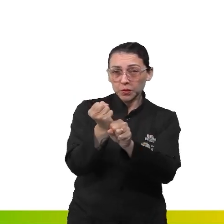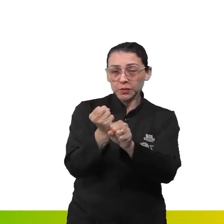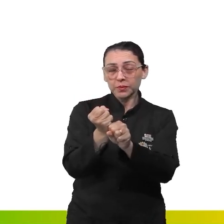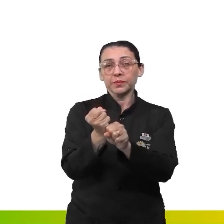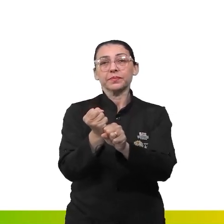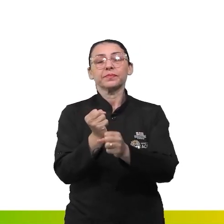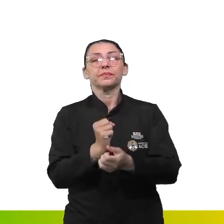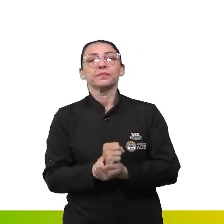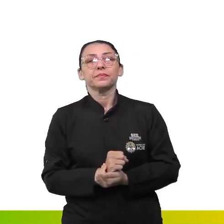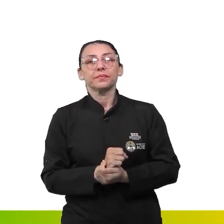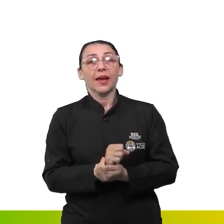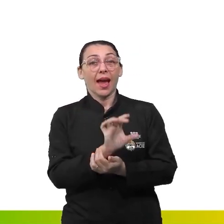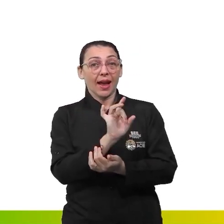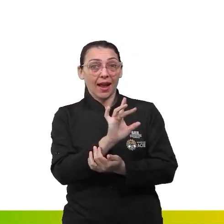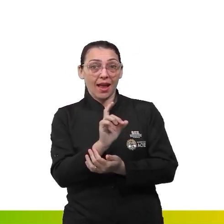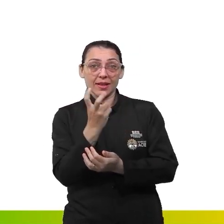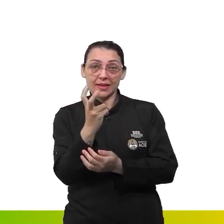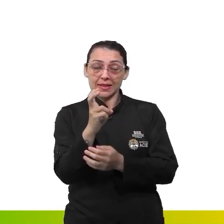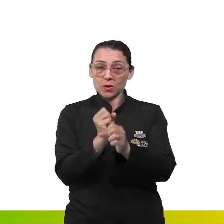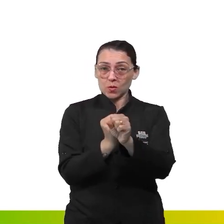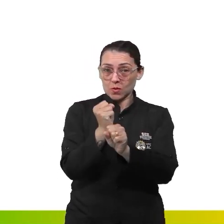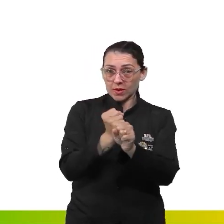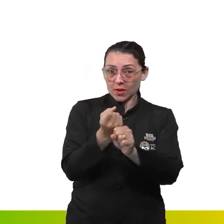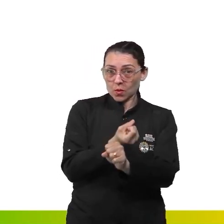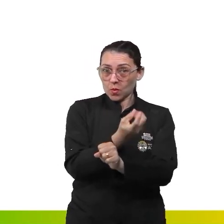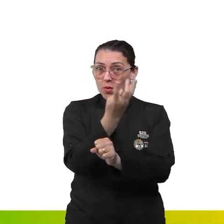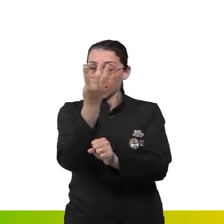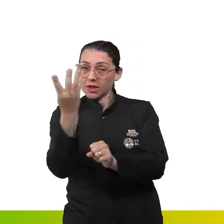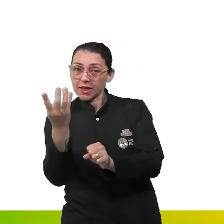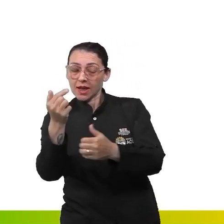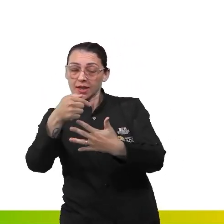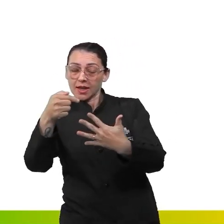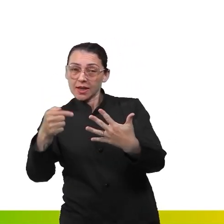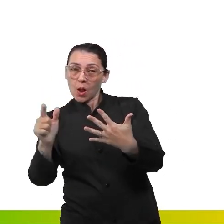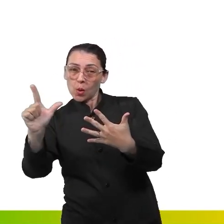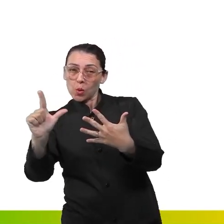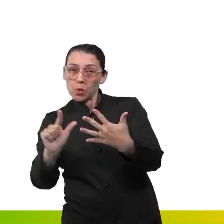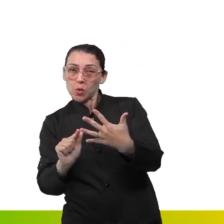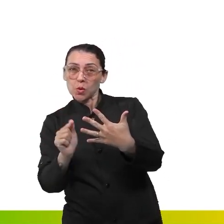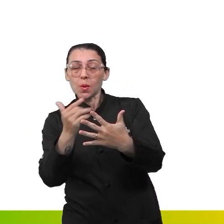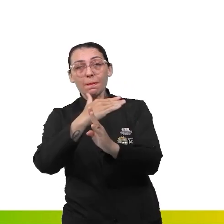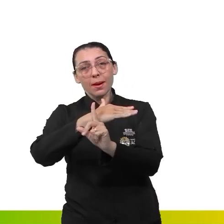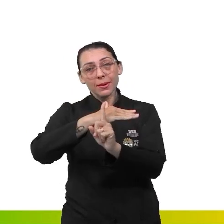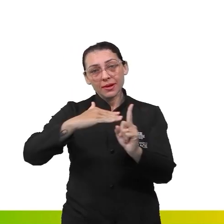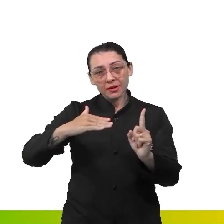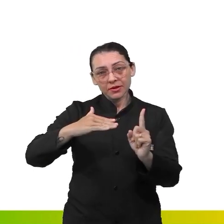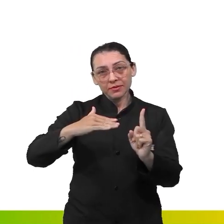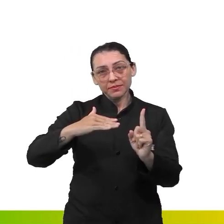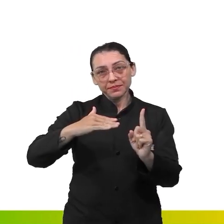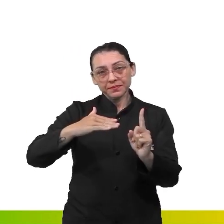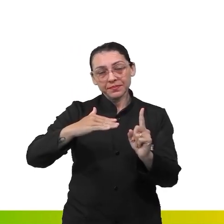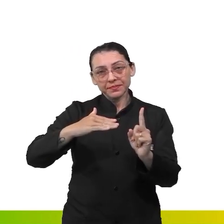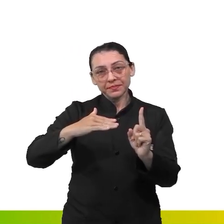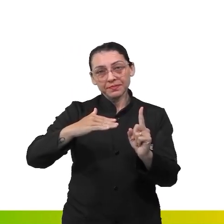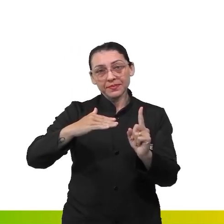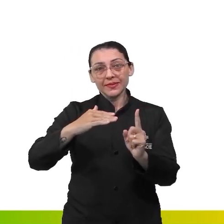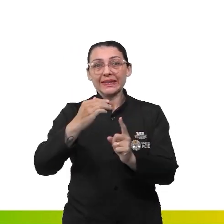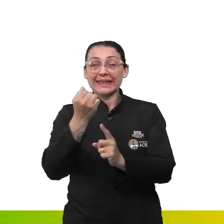seja, a cada 5 anos, a quantidade de elementos se reduz pela metade.